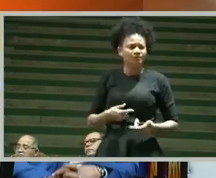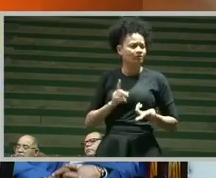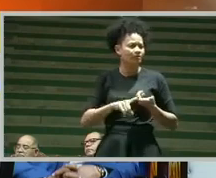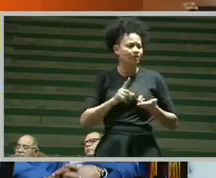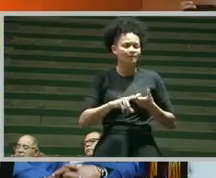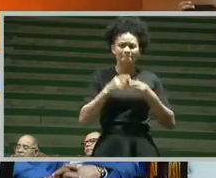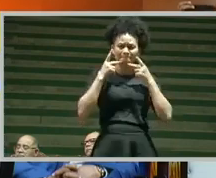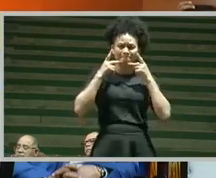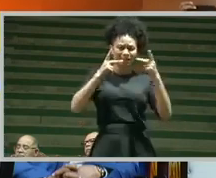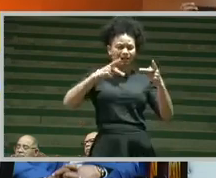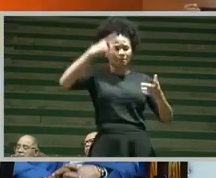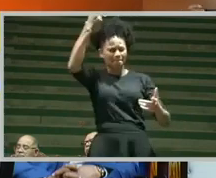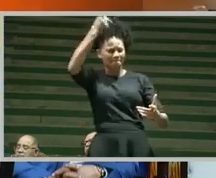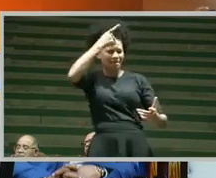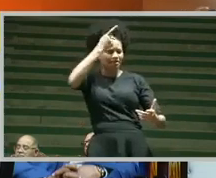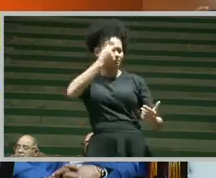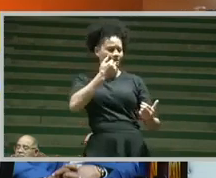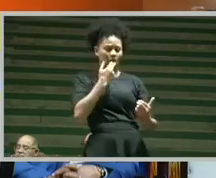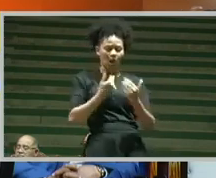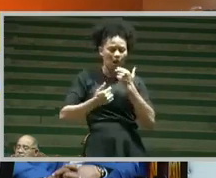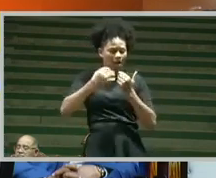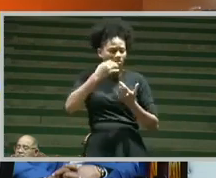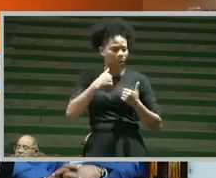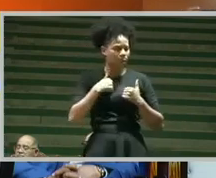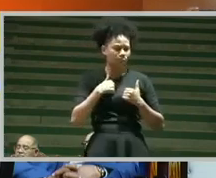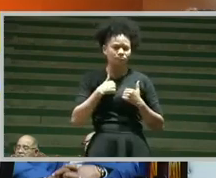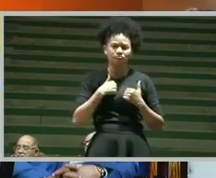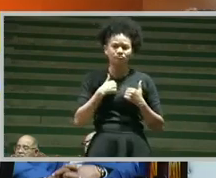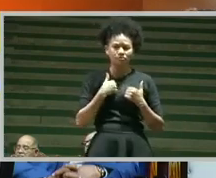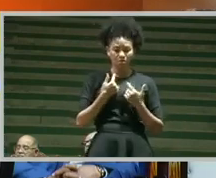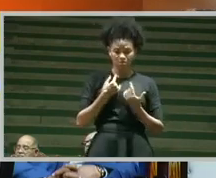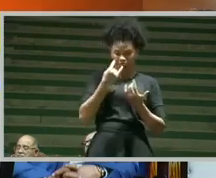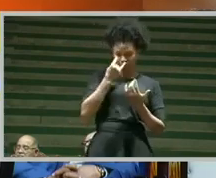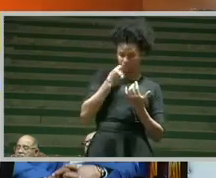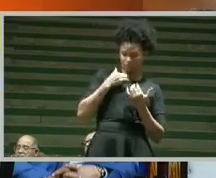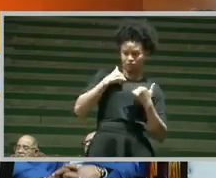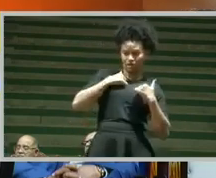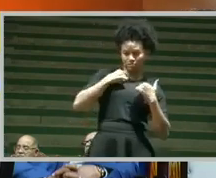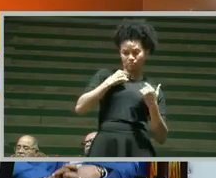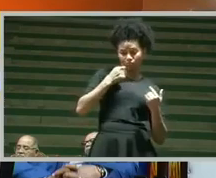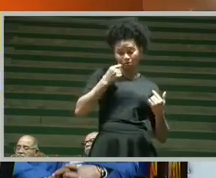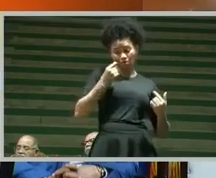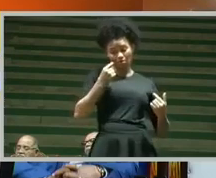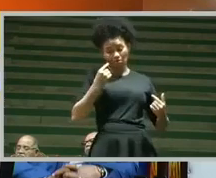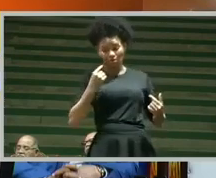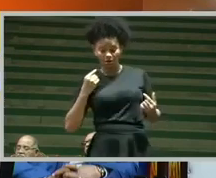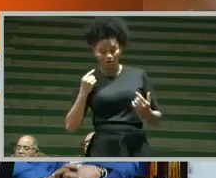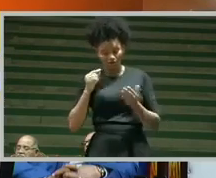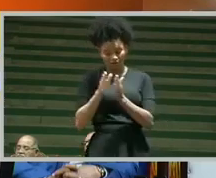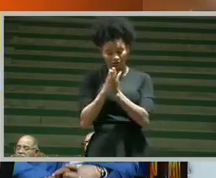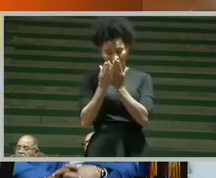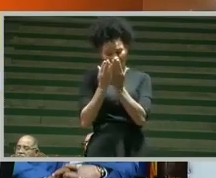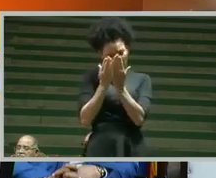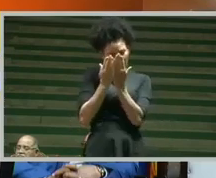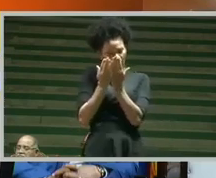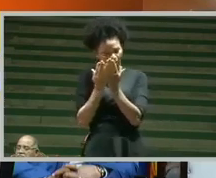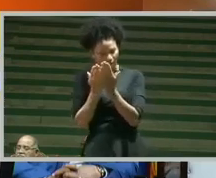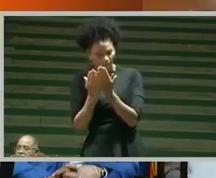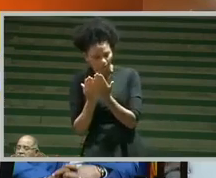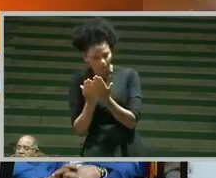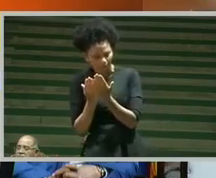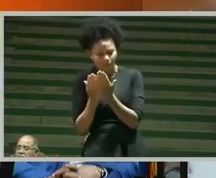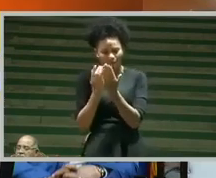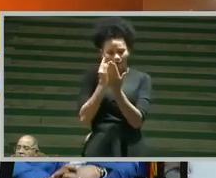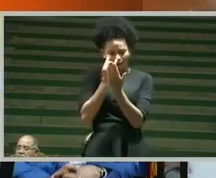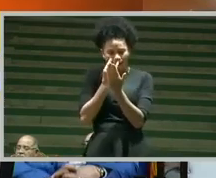pregador pentecostal que sou, seja inclinado a ler um salmo como este